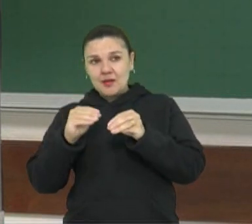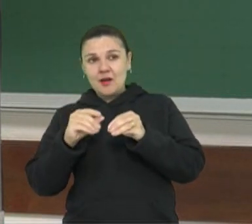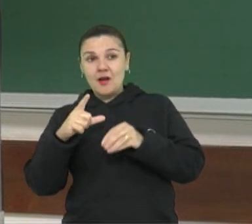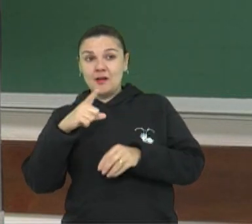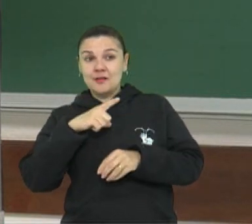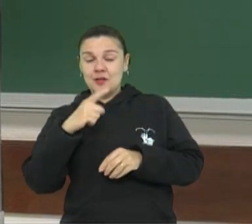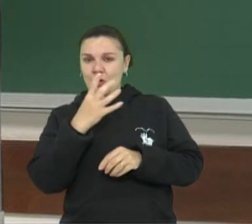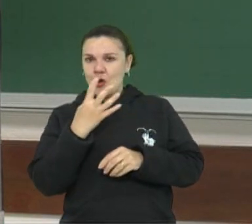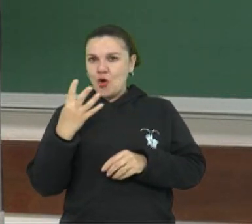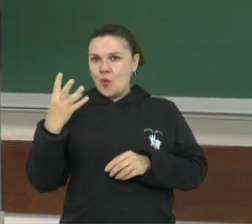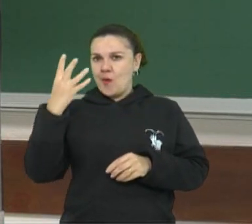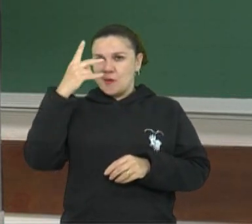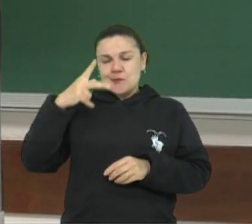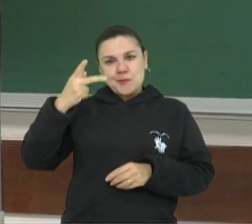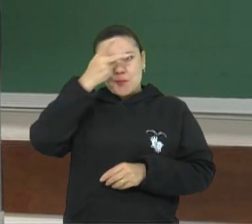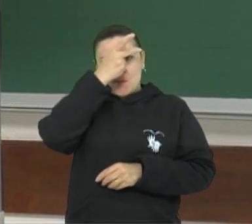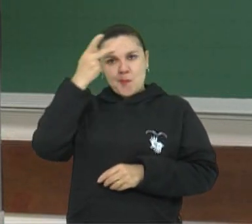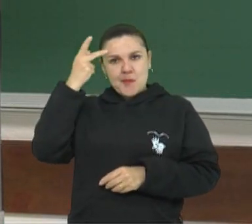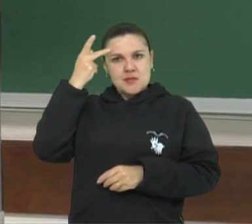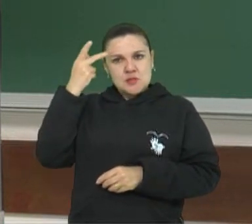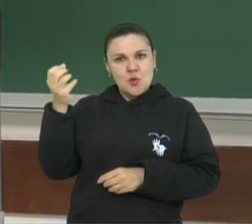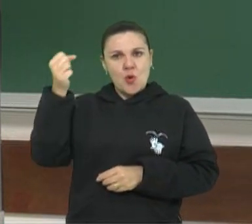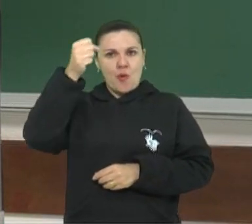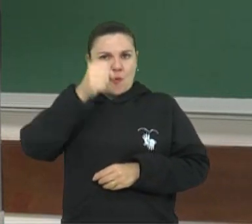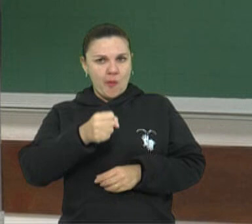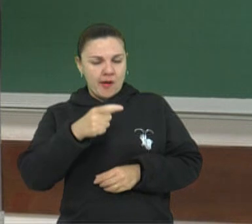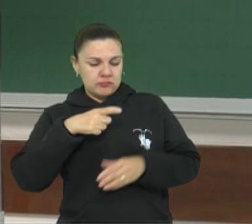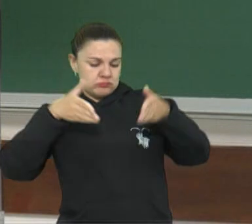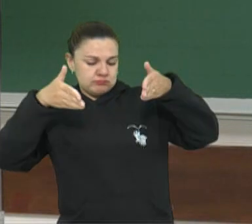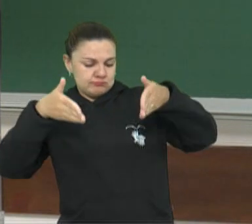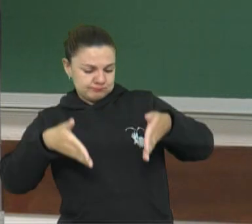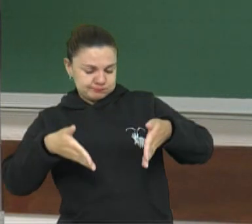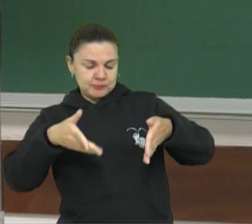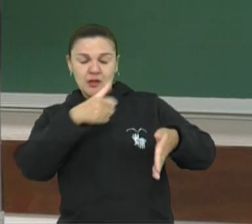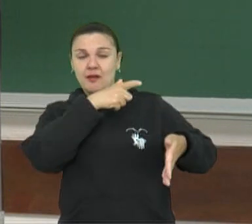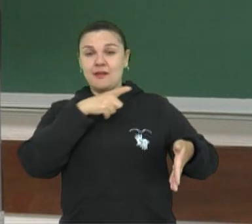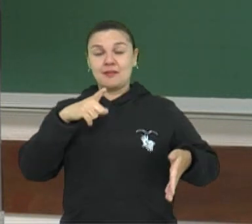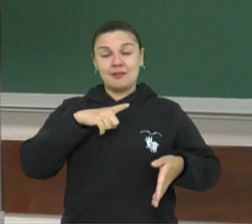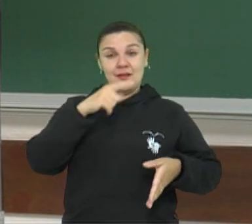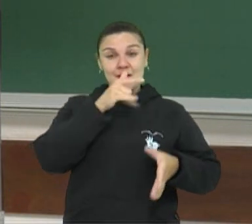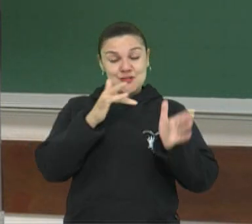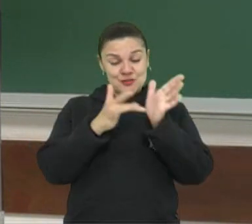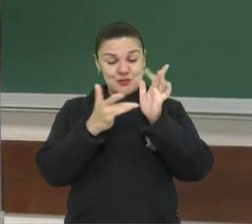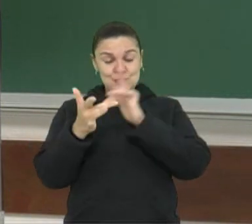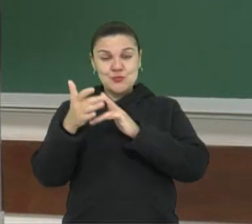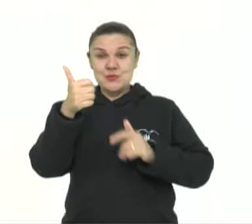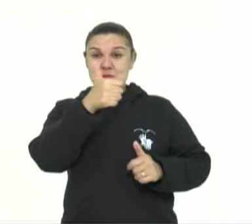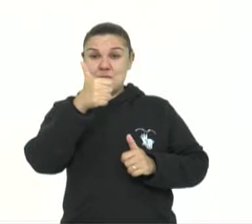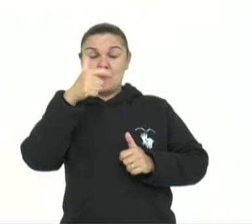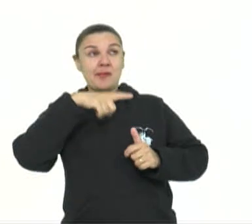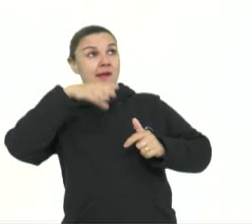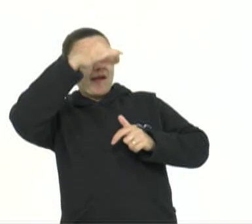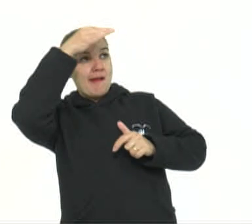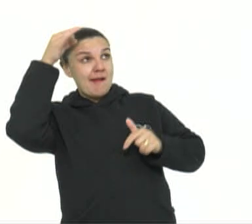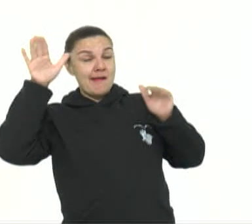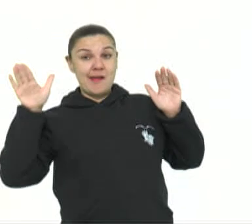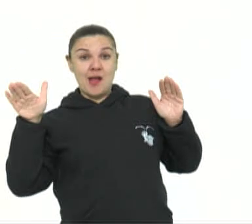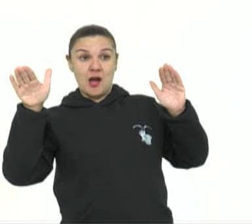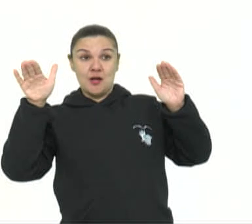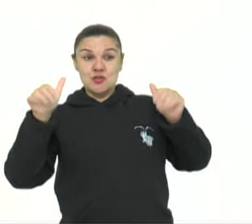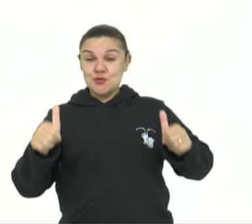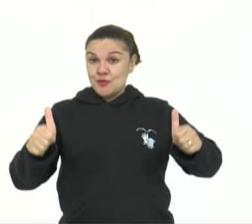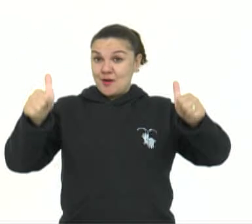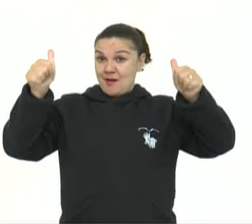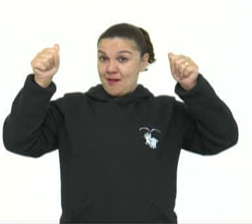temos 4 guardas aqui, nós temos um túmulo, nós temos Jesus Cristo em primeiro plano, nós temos anjos. Ao fundo, nós